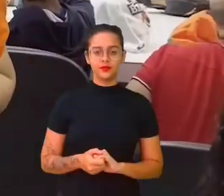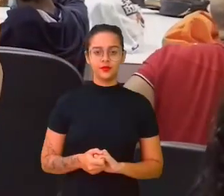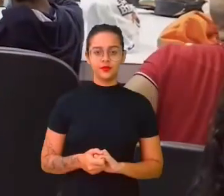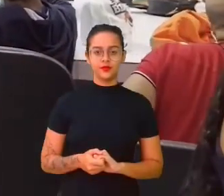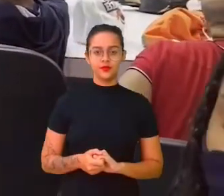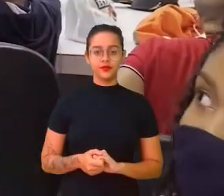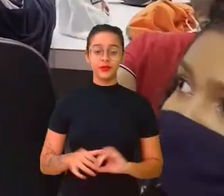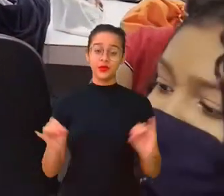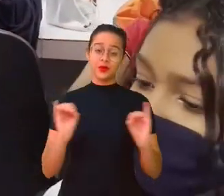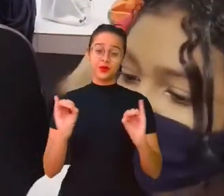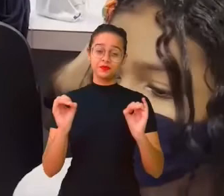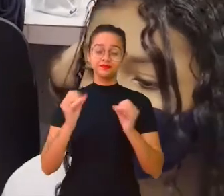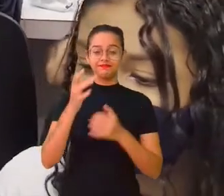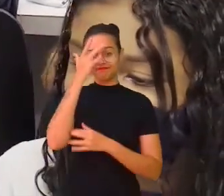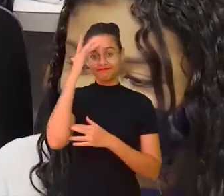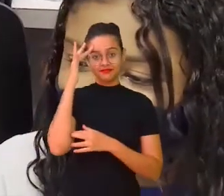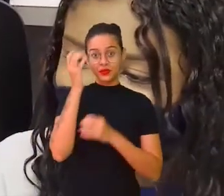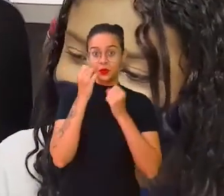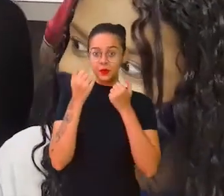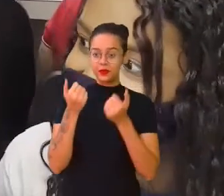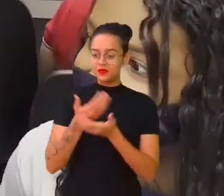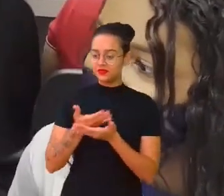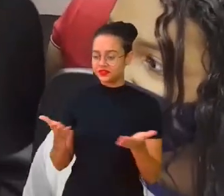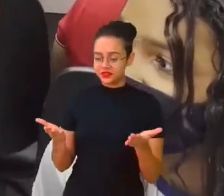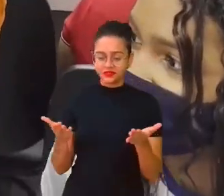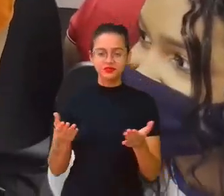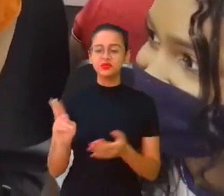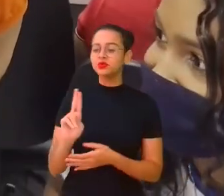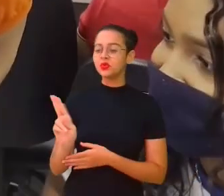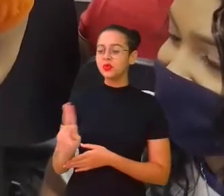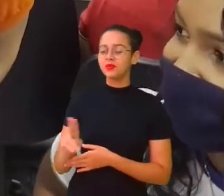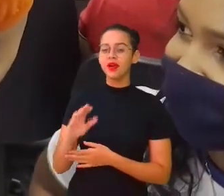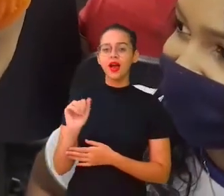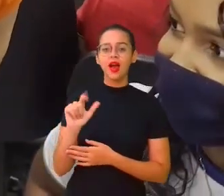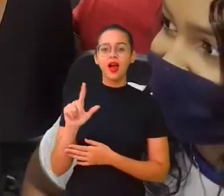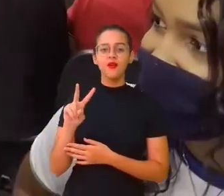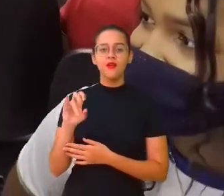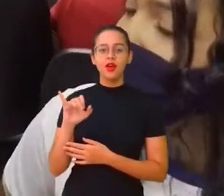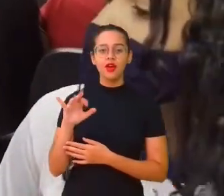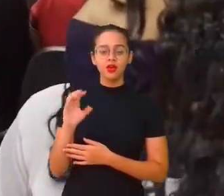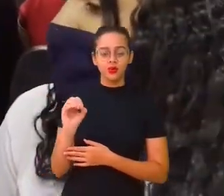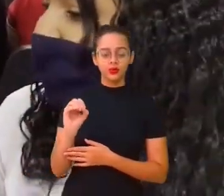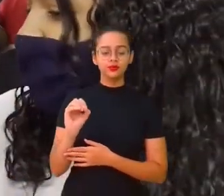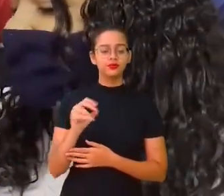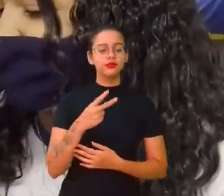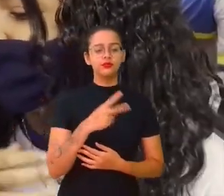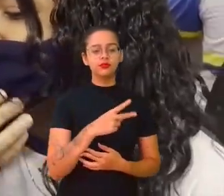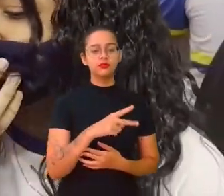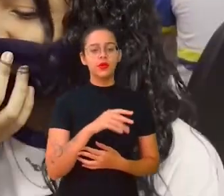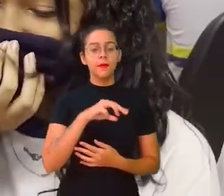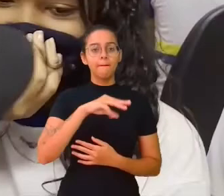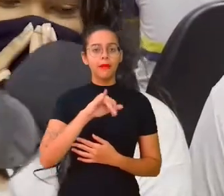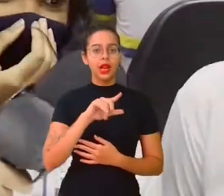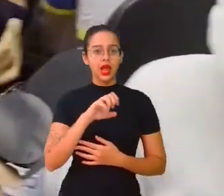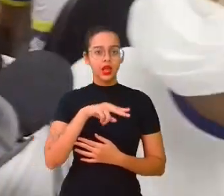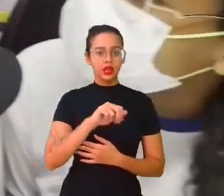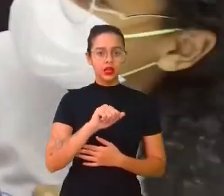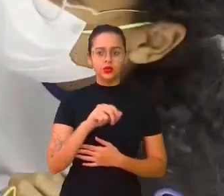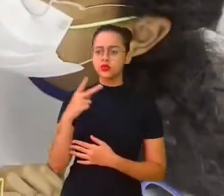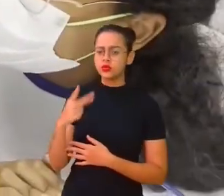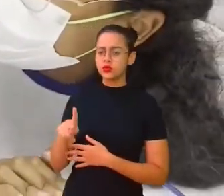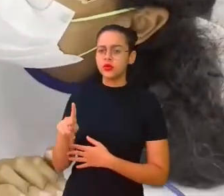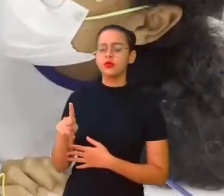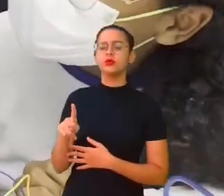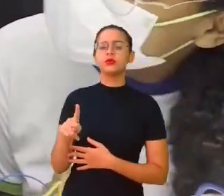Oi, gente, tudo bom com vocês? Tudo. Qual é teu tudo. Nome? Alberico Fernando. Qual é o teu? Milena Vitória. E o seu?